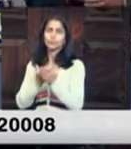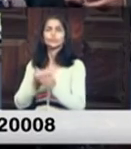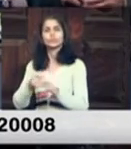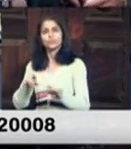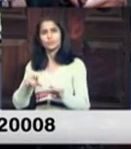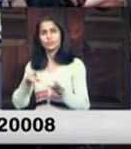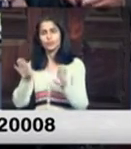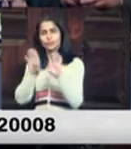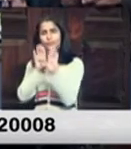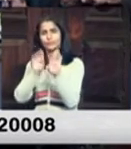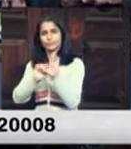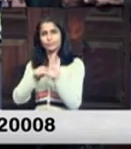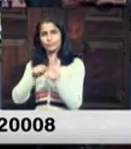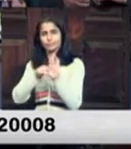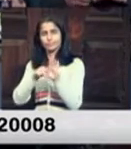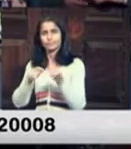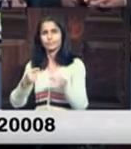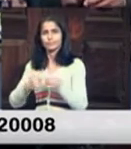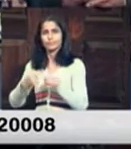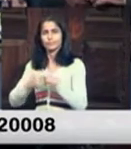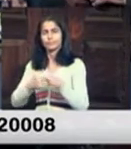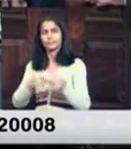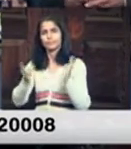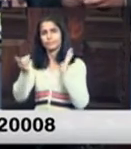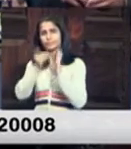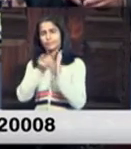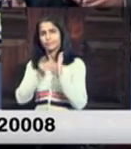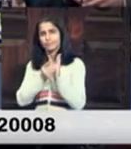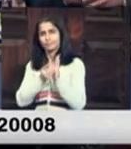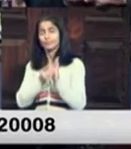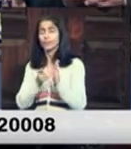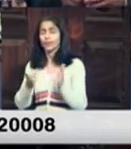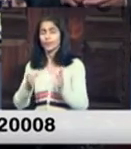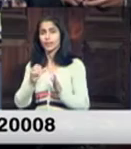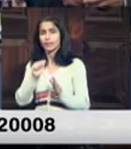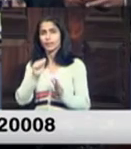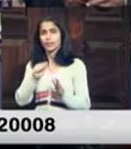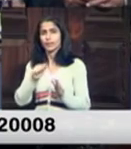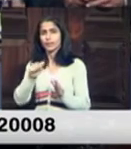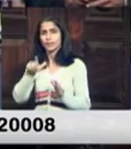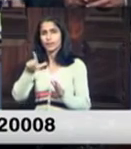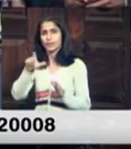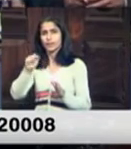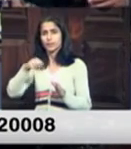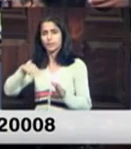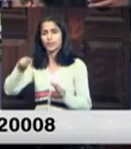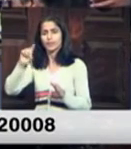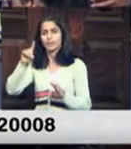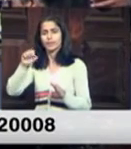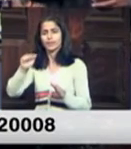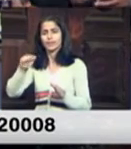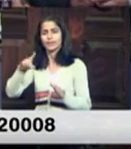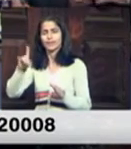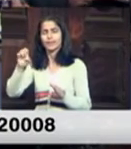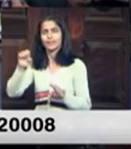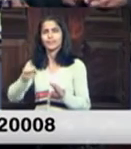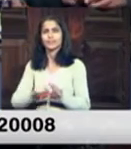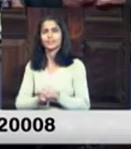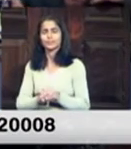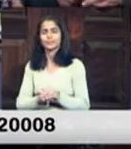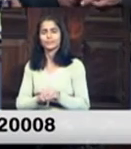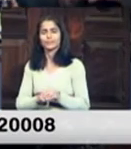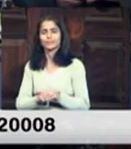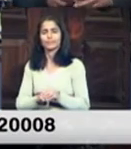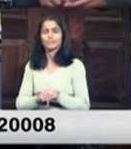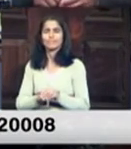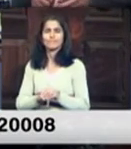obrigando municípios que fizeram um decreto de calamidade pública a assumir escolas. Então, eu